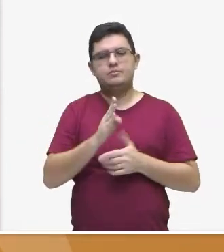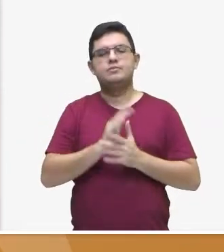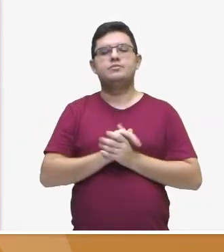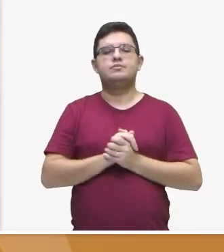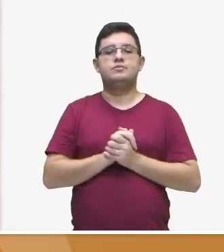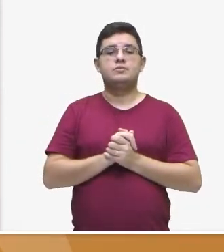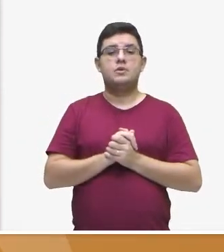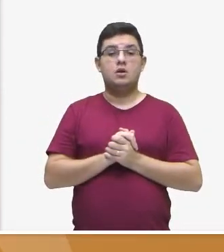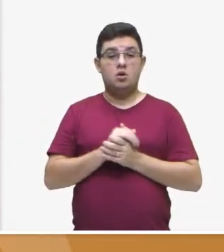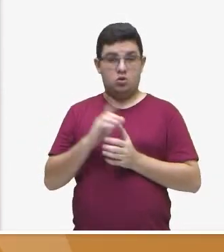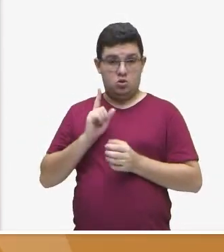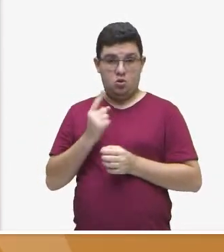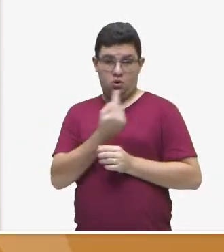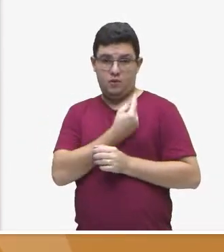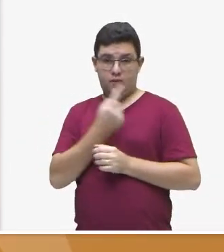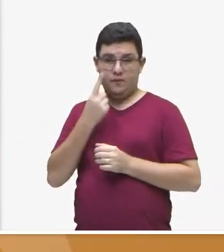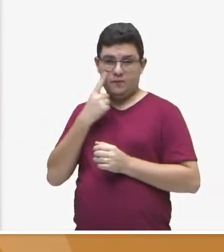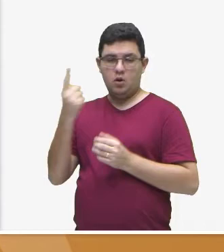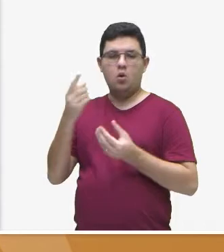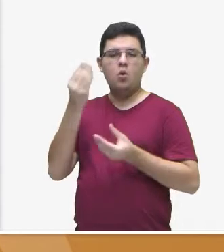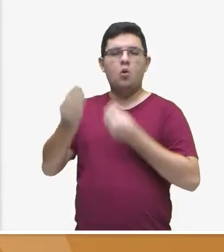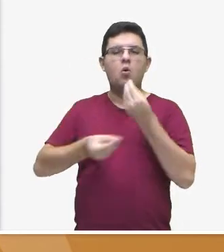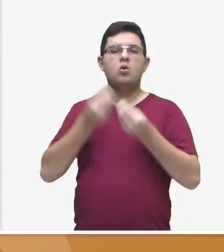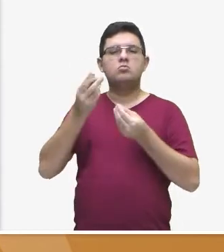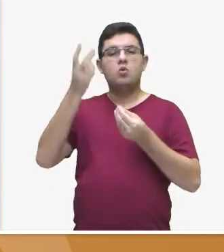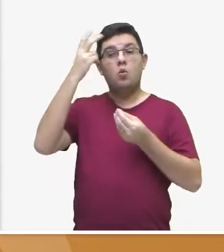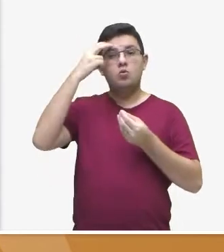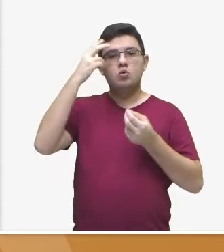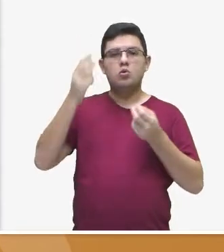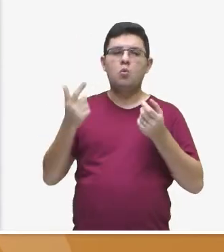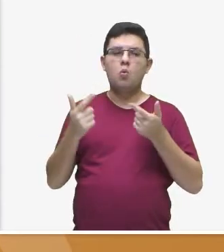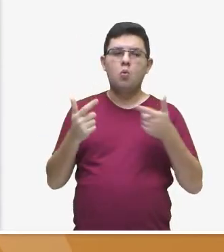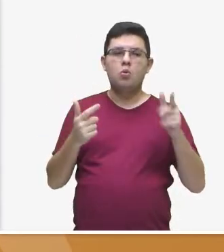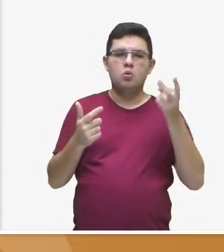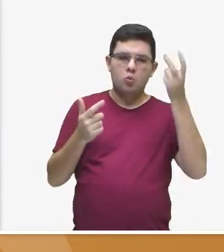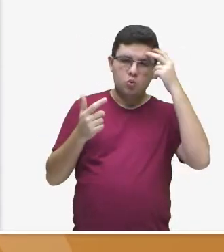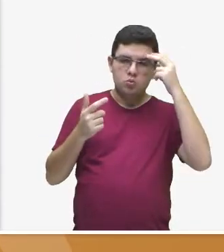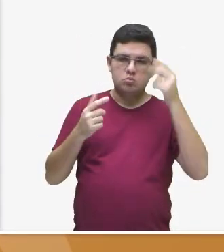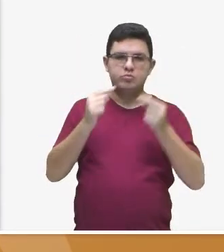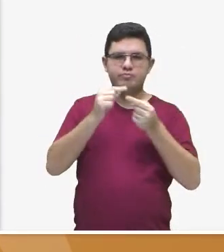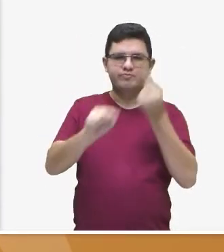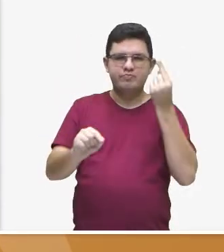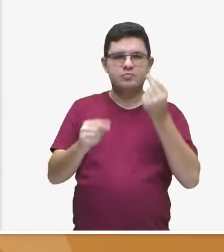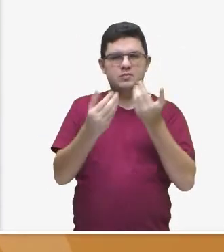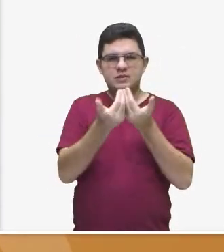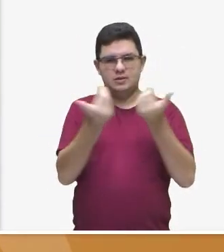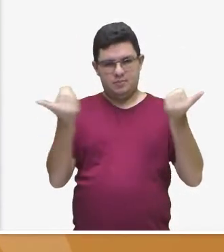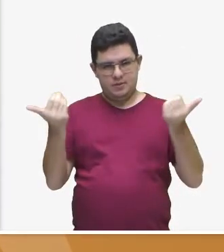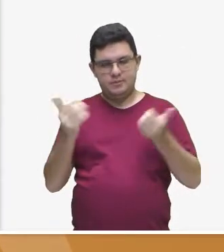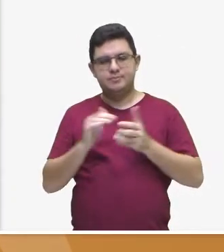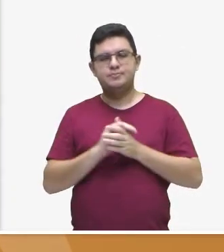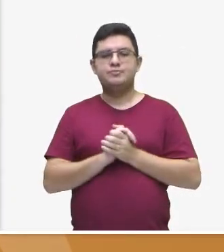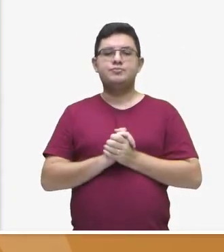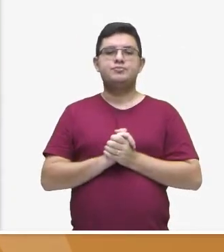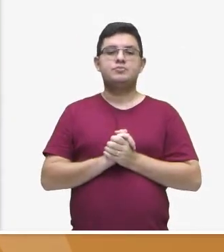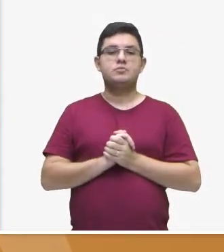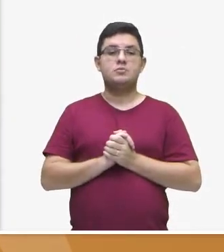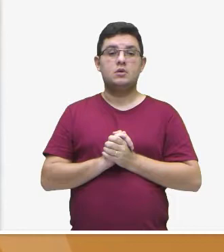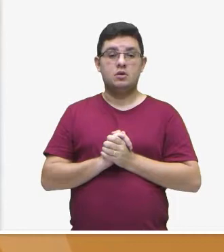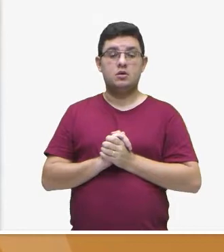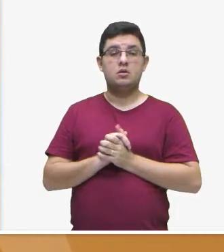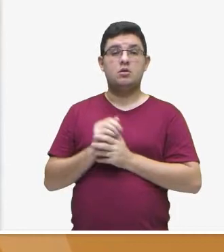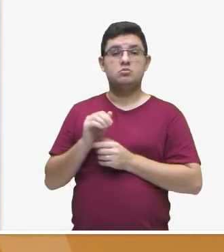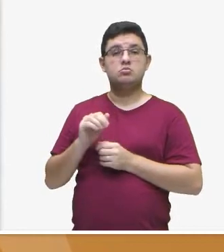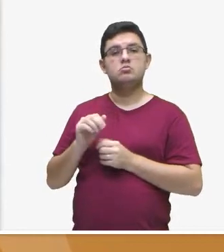ver como que se dá esse desencontro de culturas. Os indígenas resistiram à